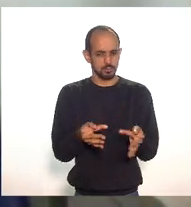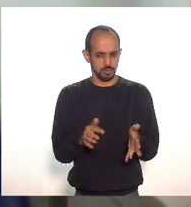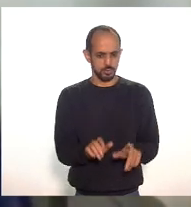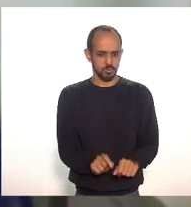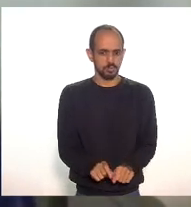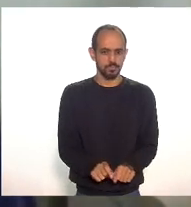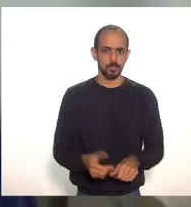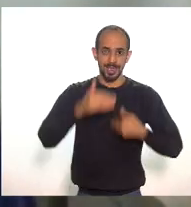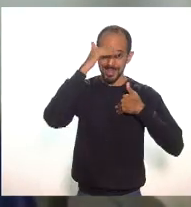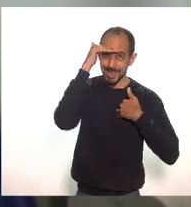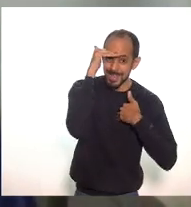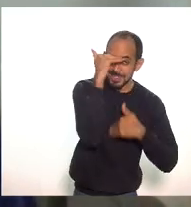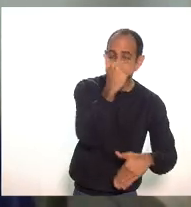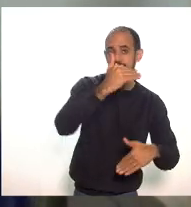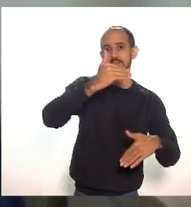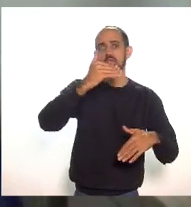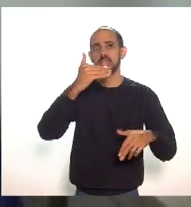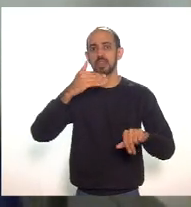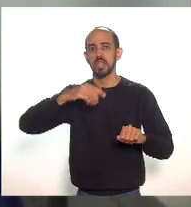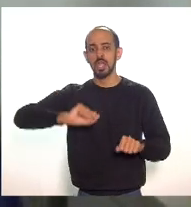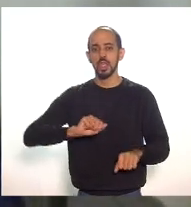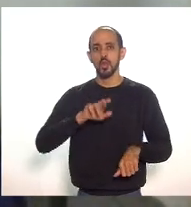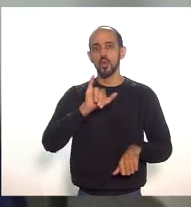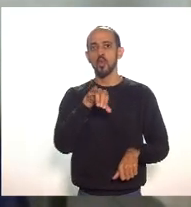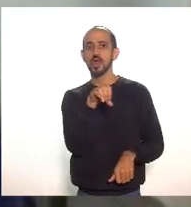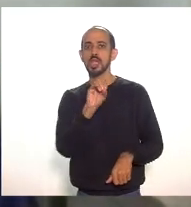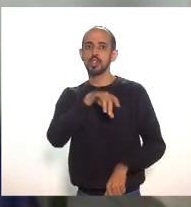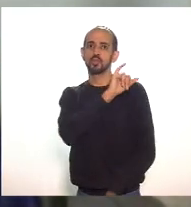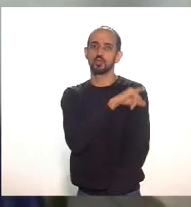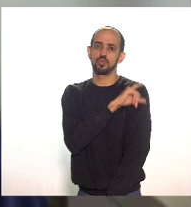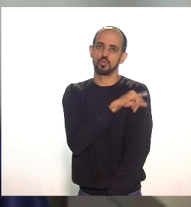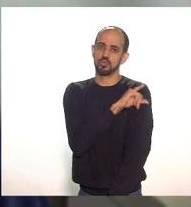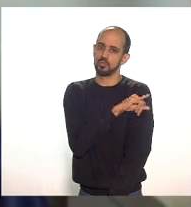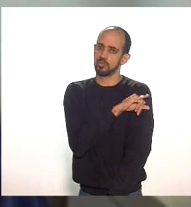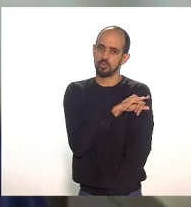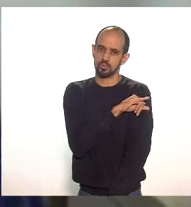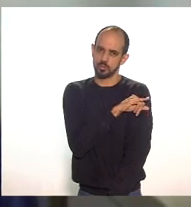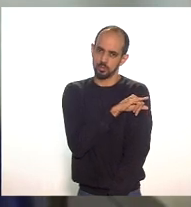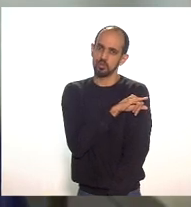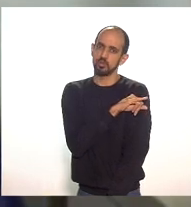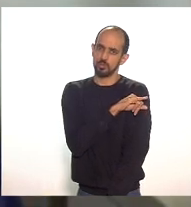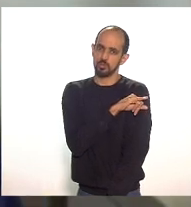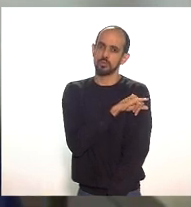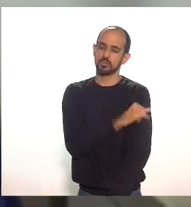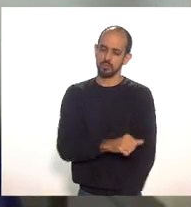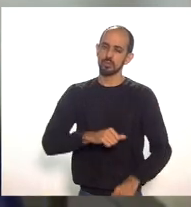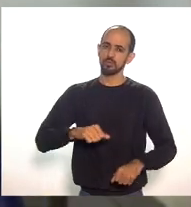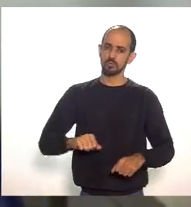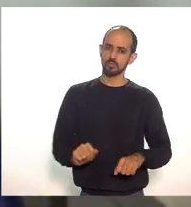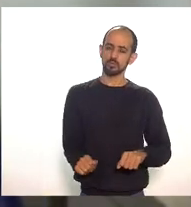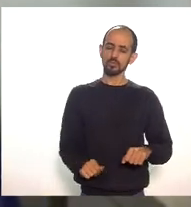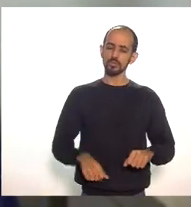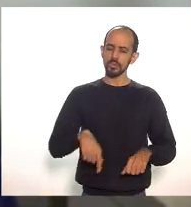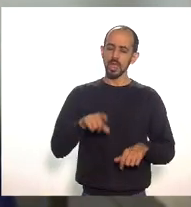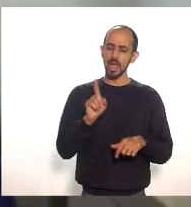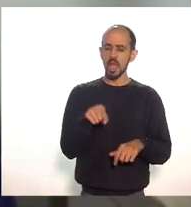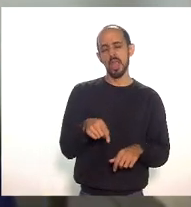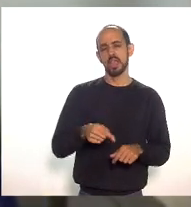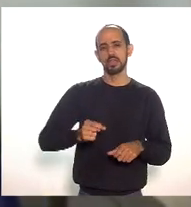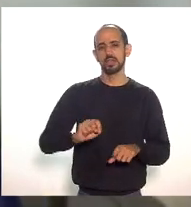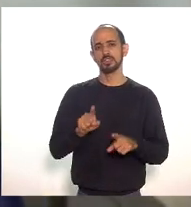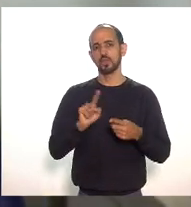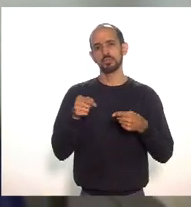e respeitem o Rio de Janeiro e nesse sentido